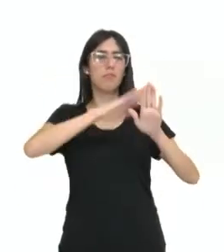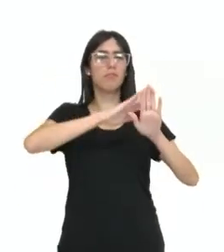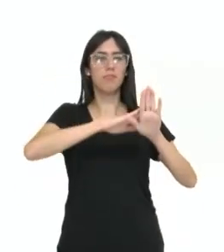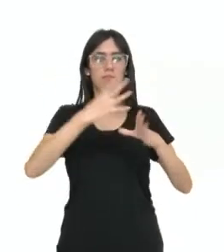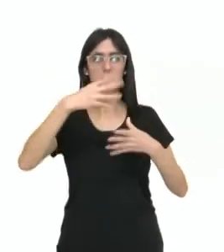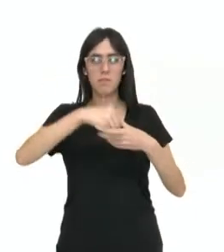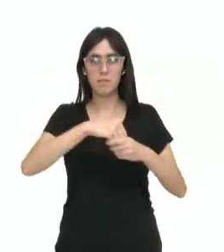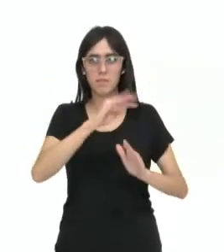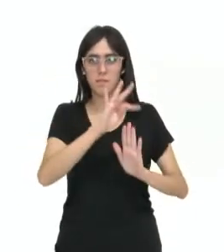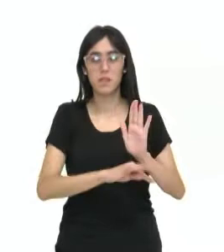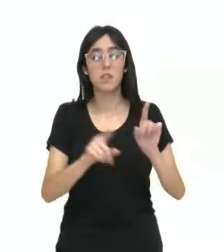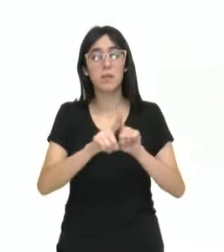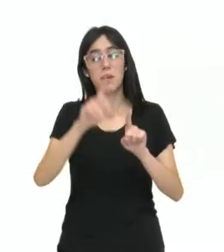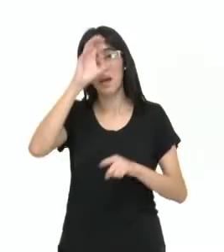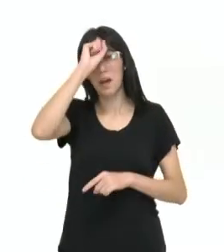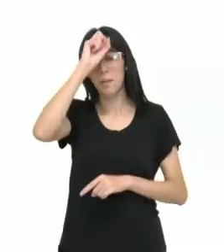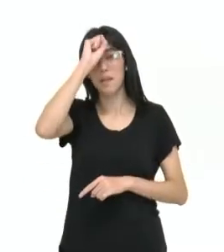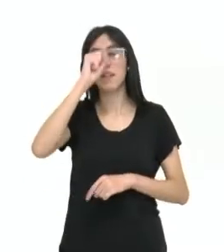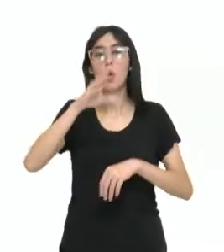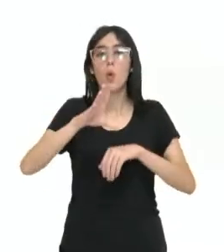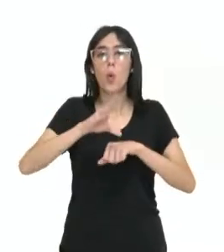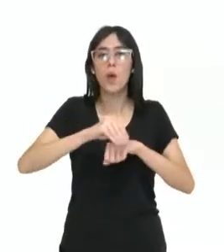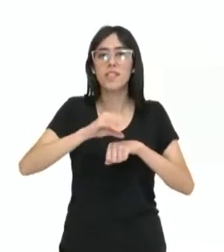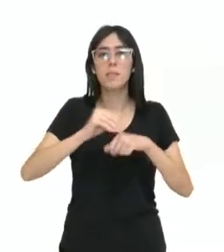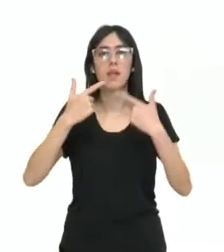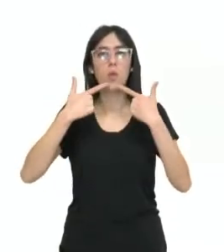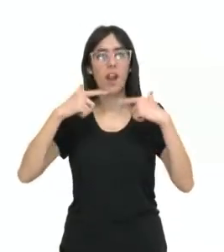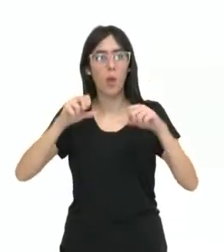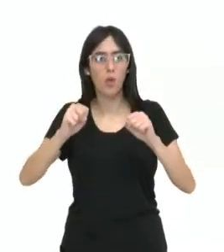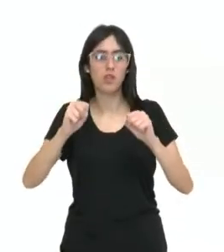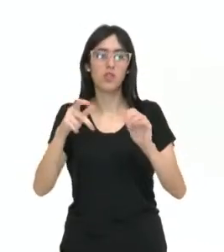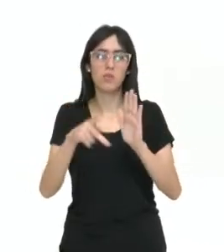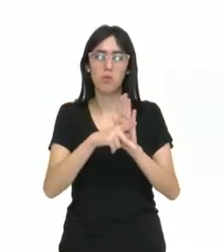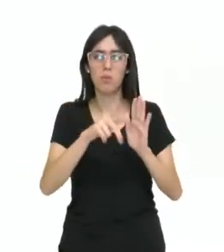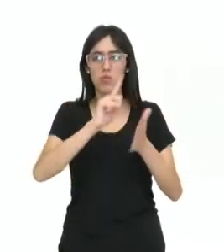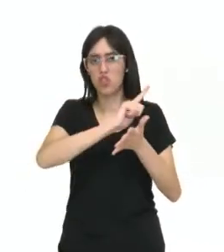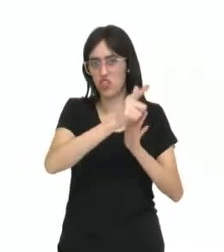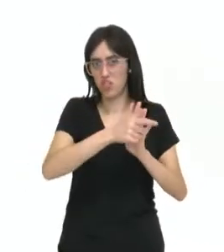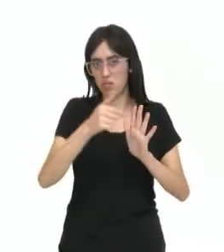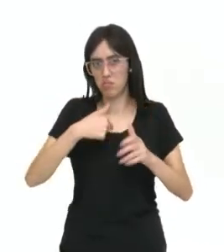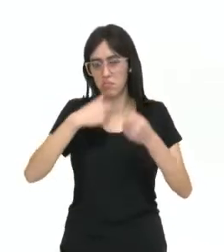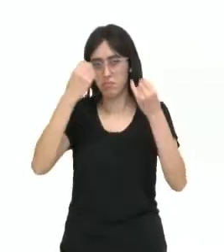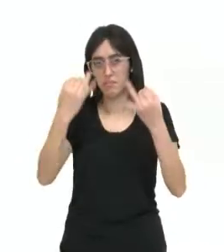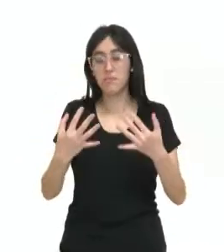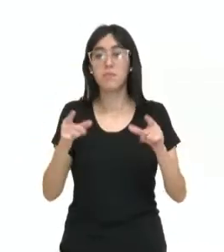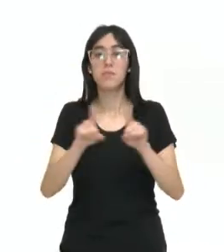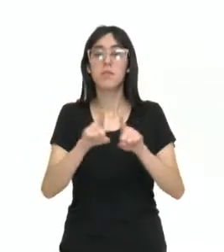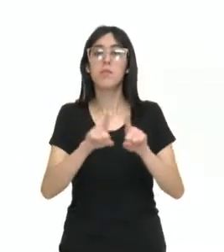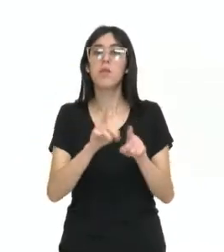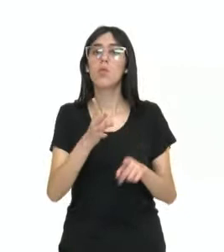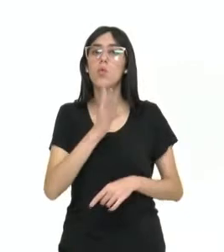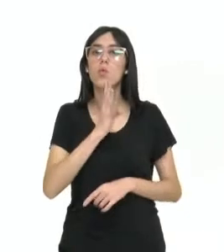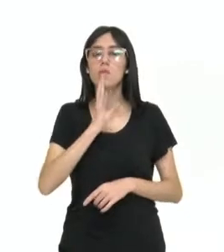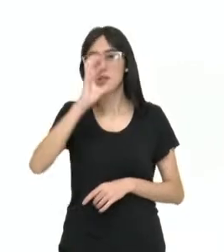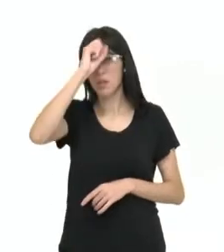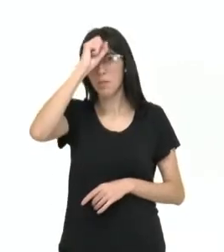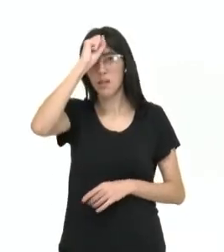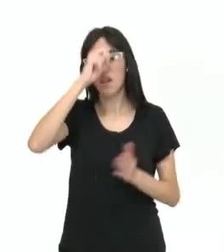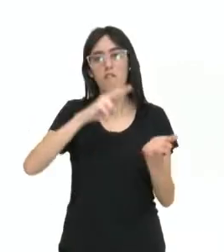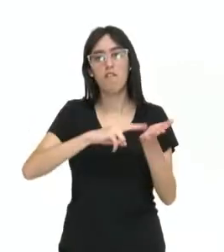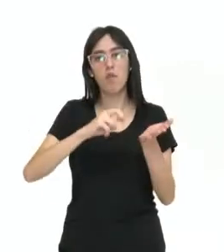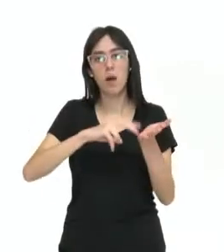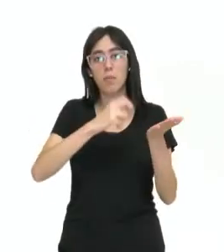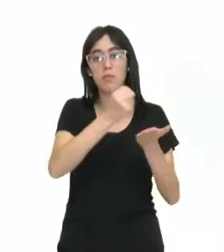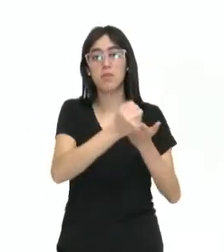do conhecimento linguístico necessário para a compreensão do gênero estudado, compreender o vocabulário que auxilia o